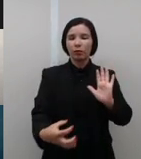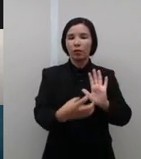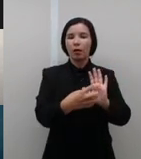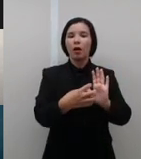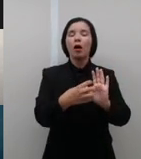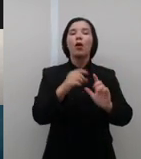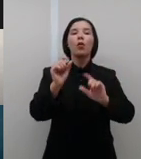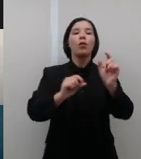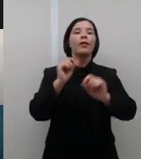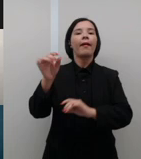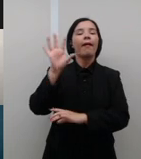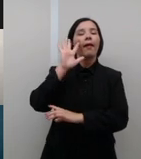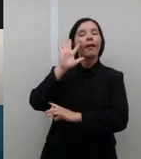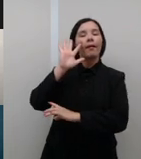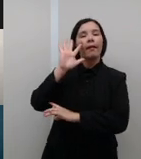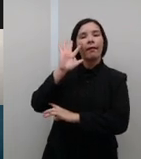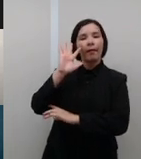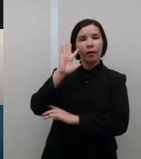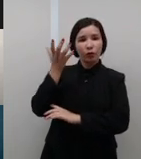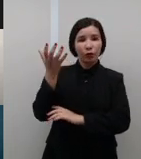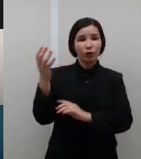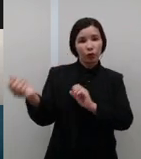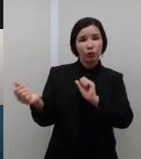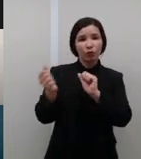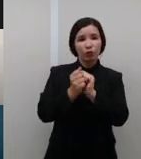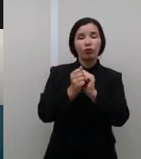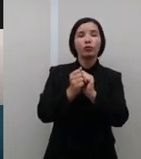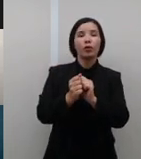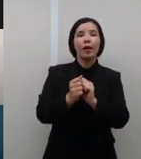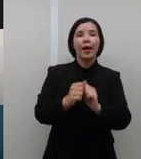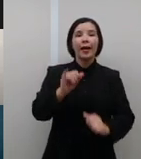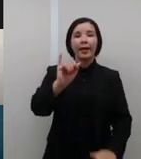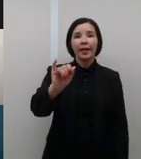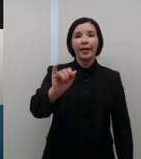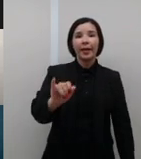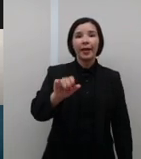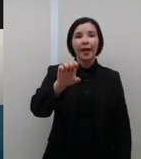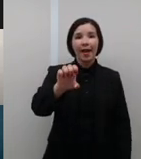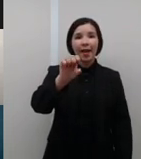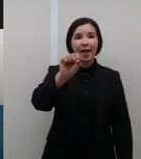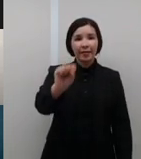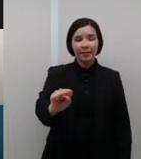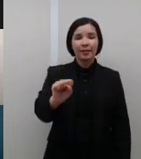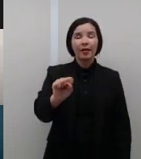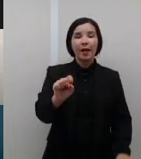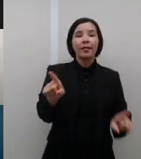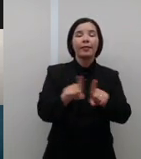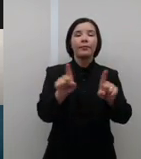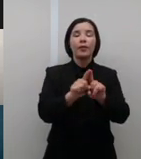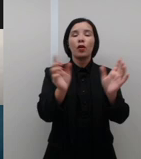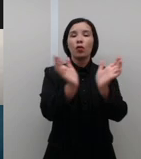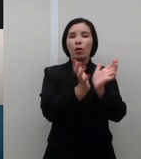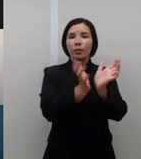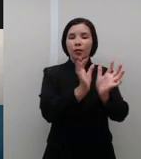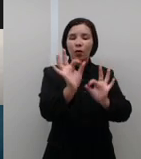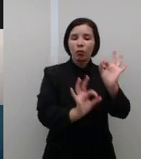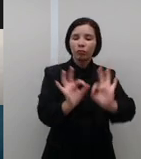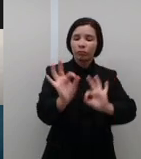resolvidos conjuntamente pelo IESES e pela comissão organizadora do concurso, folha